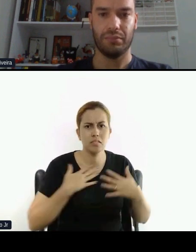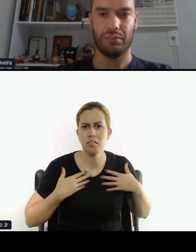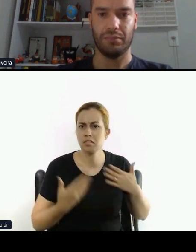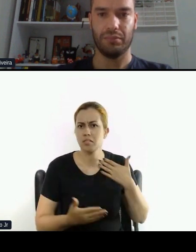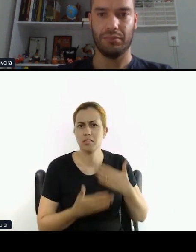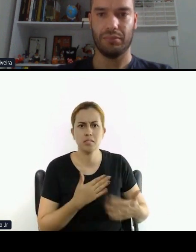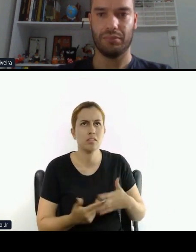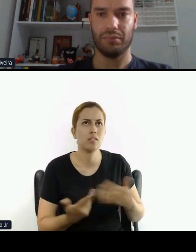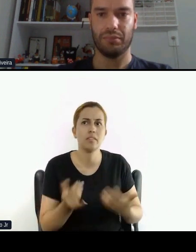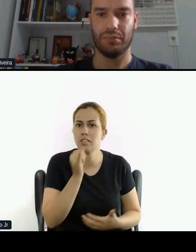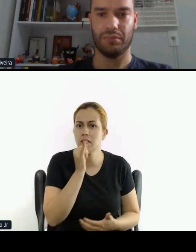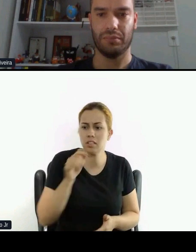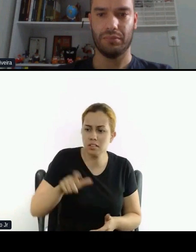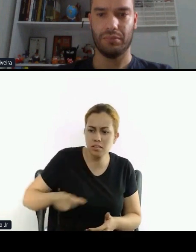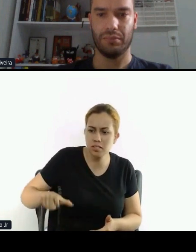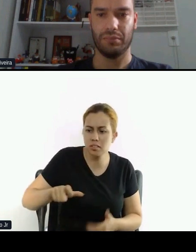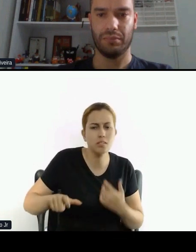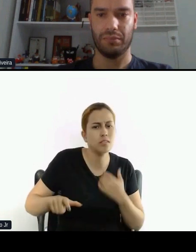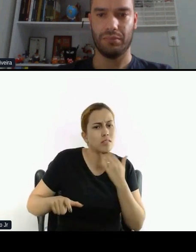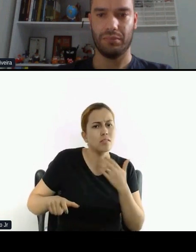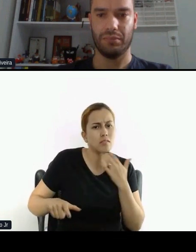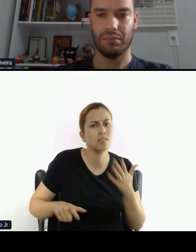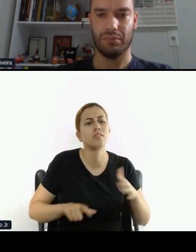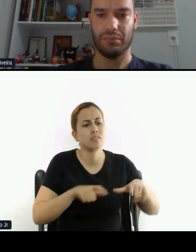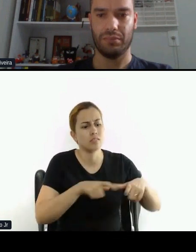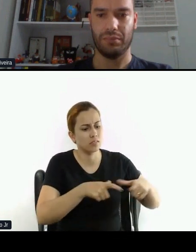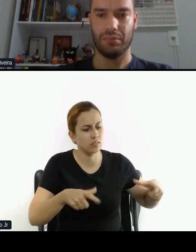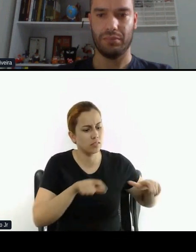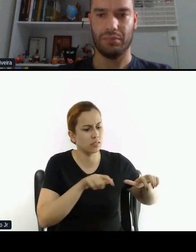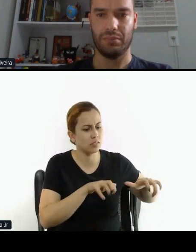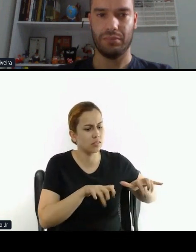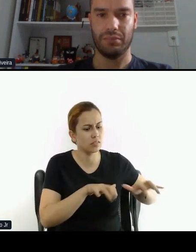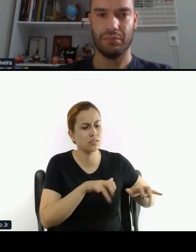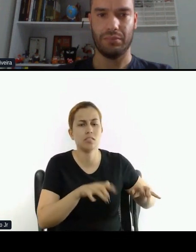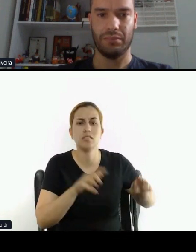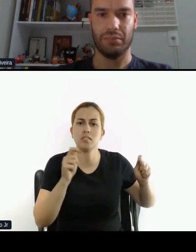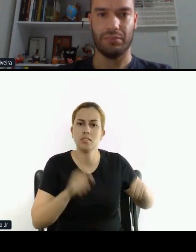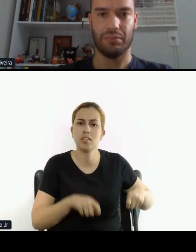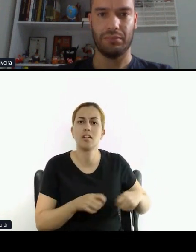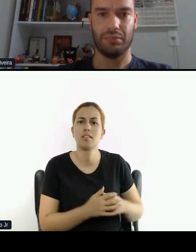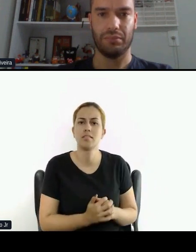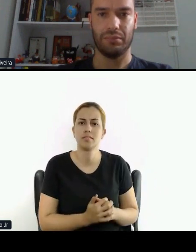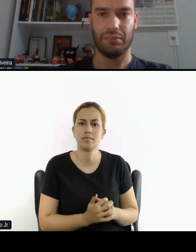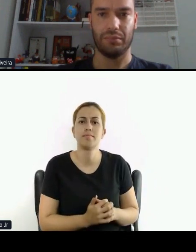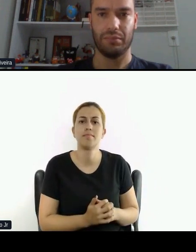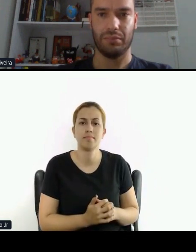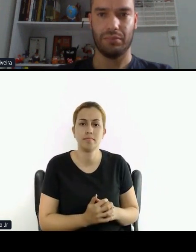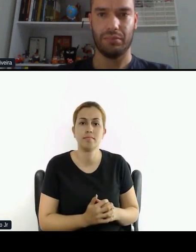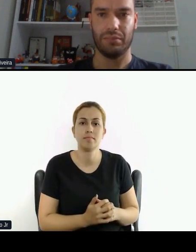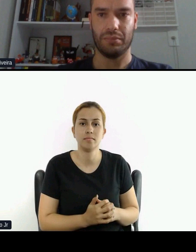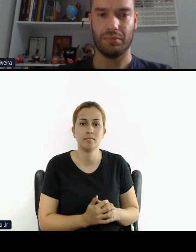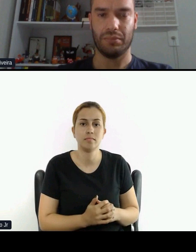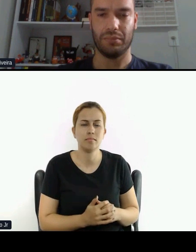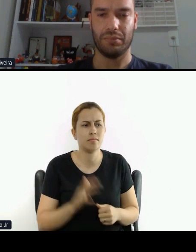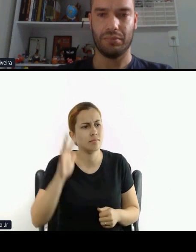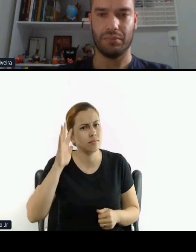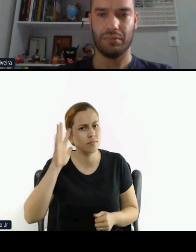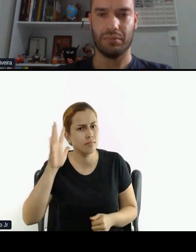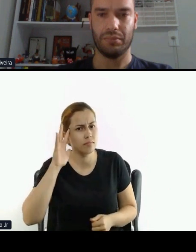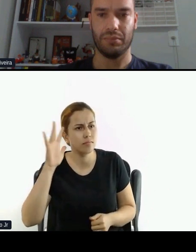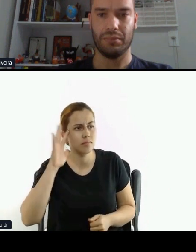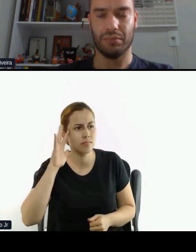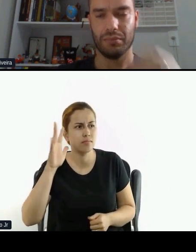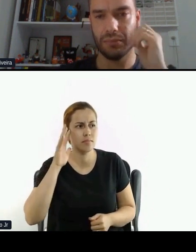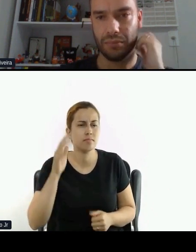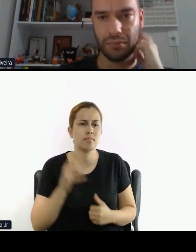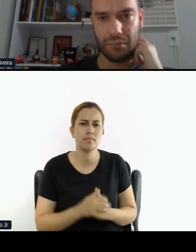mouse, utiliza apenas o teclado. Então ela vai ter que também conseguir fazer esse mesmo processo. Então a gente, assim, não precisamos, não teria que